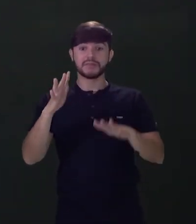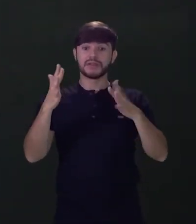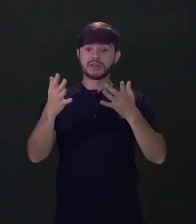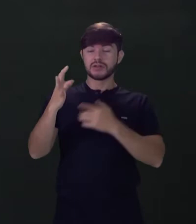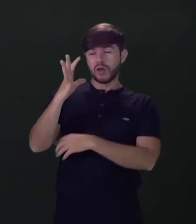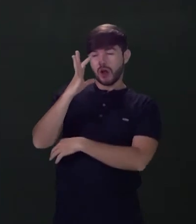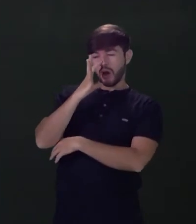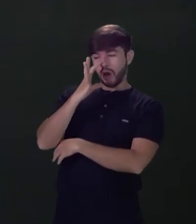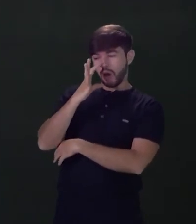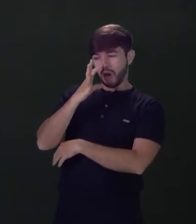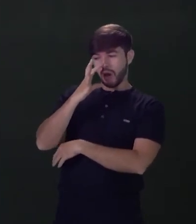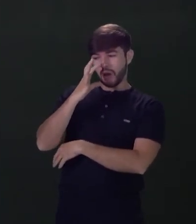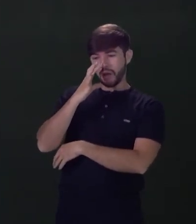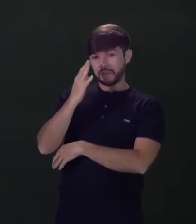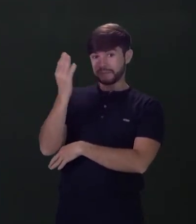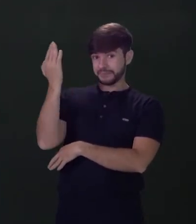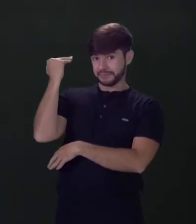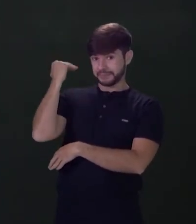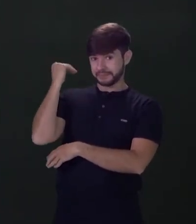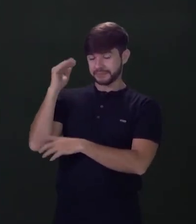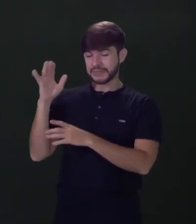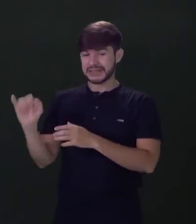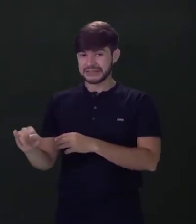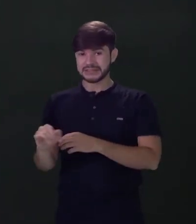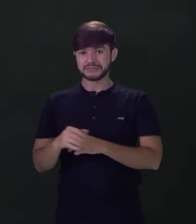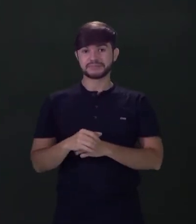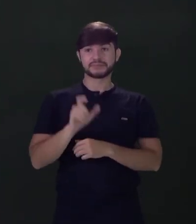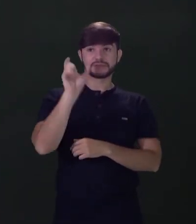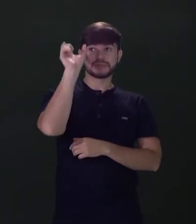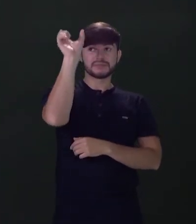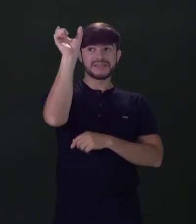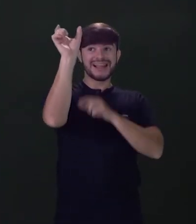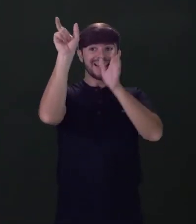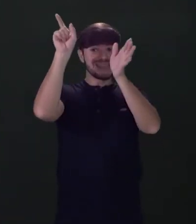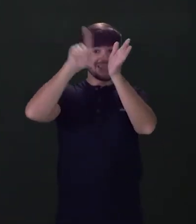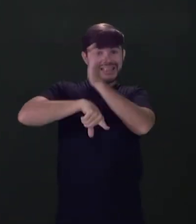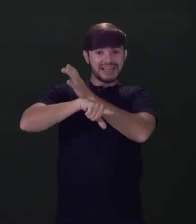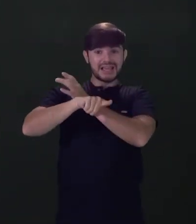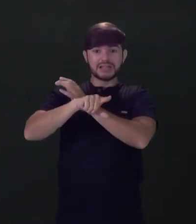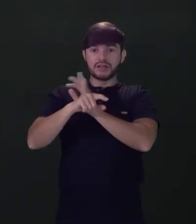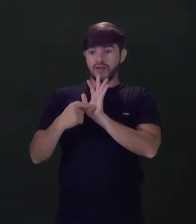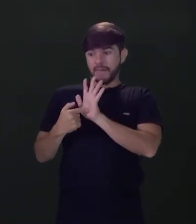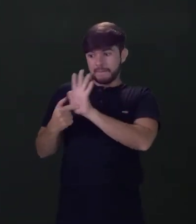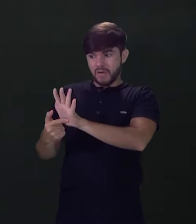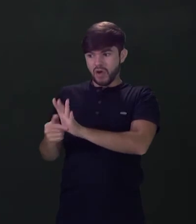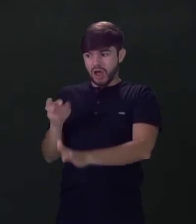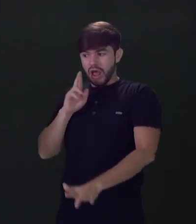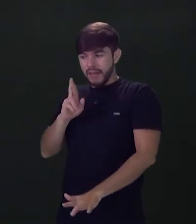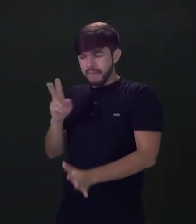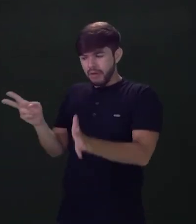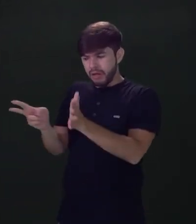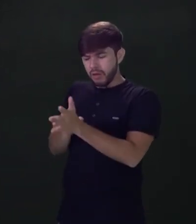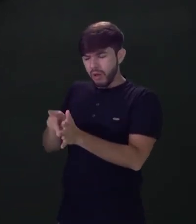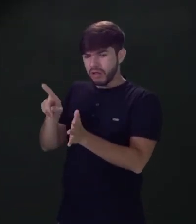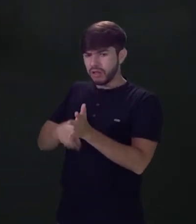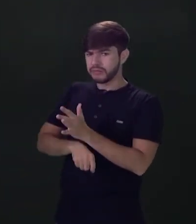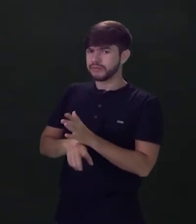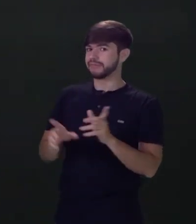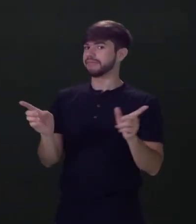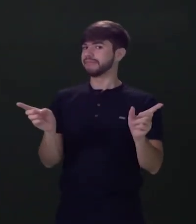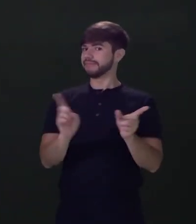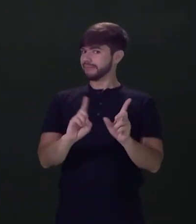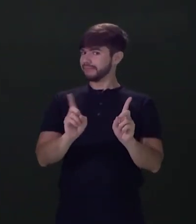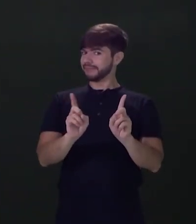Então, repare aquilo que eu lhe falei no início, tá? O expoente negativo, ele não te garante que o resultado vai ser